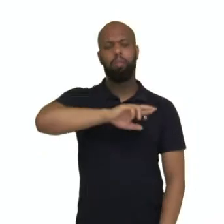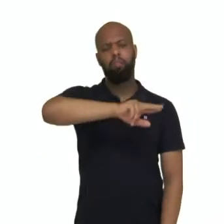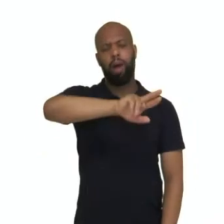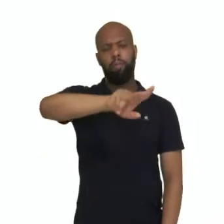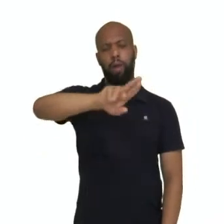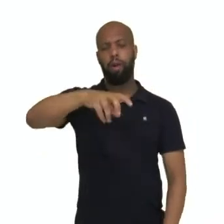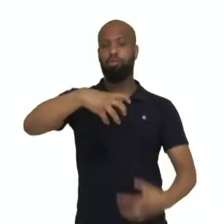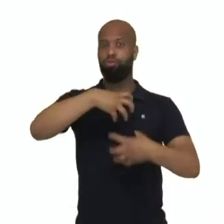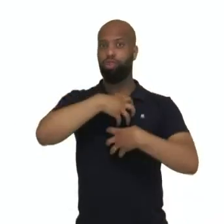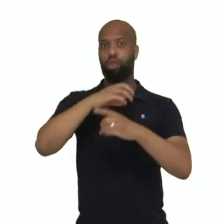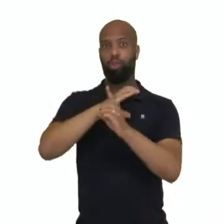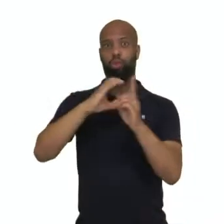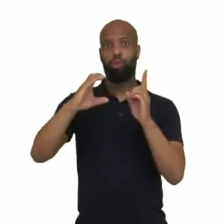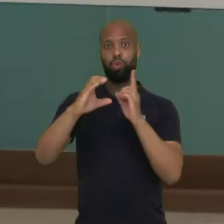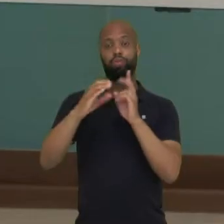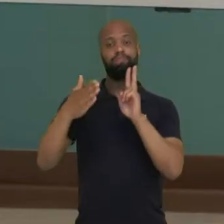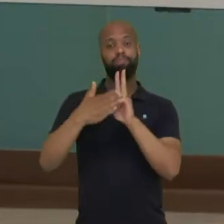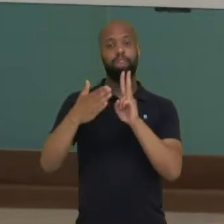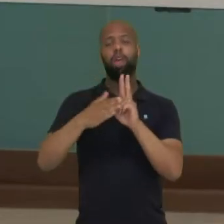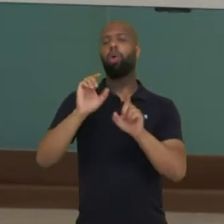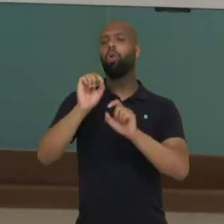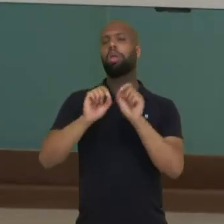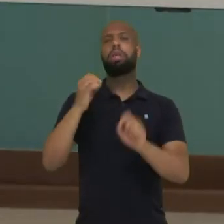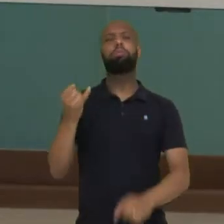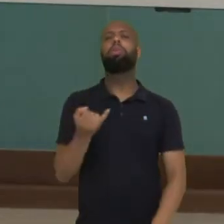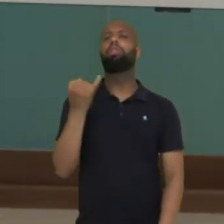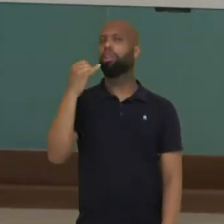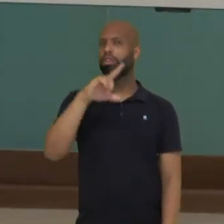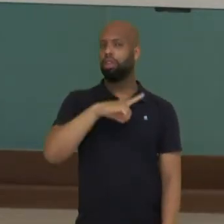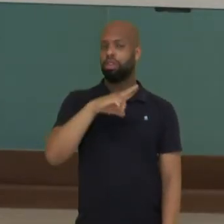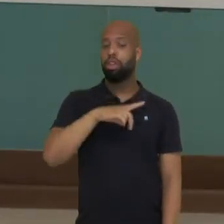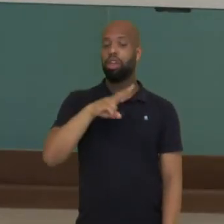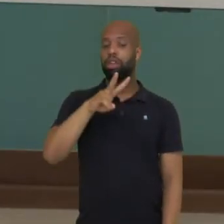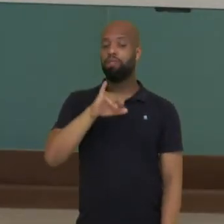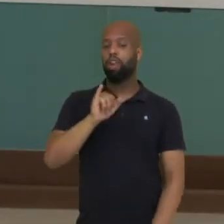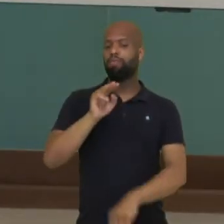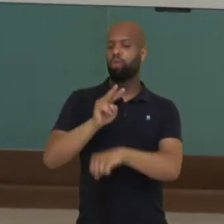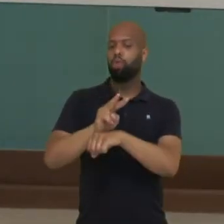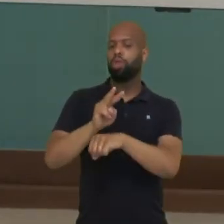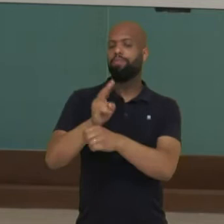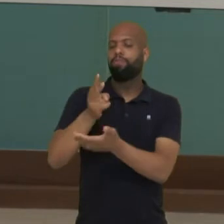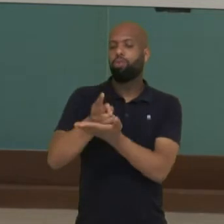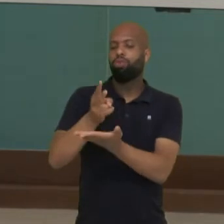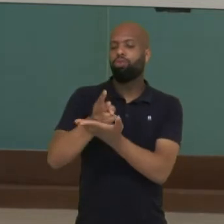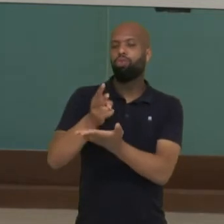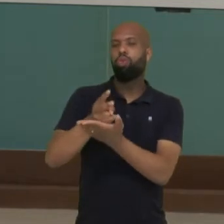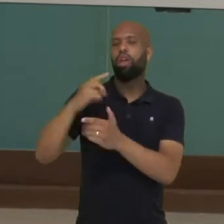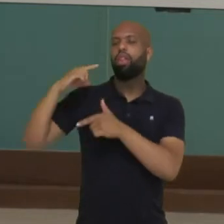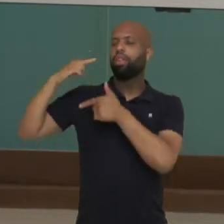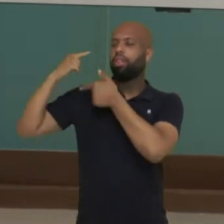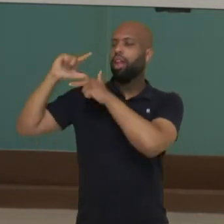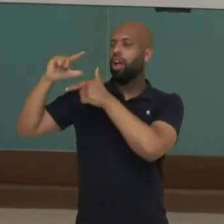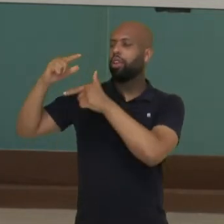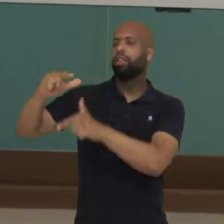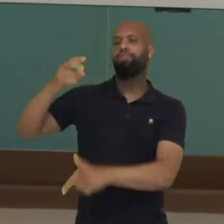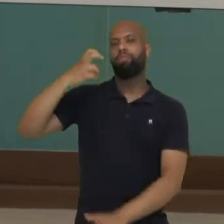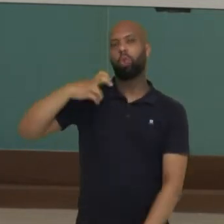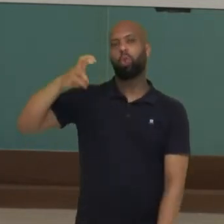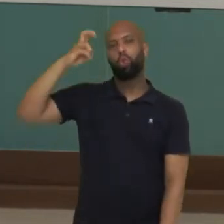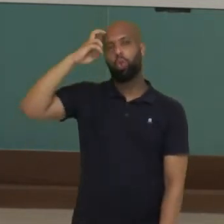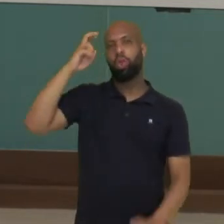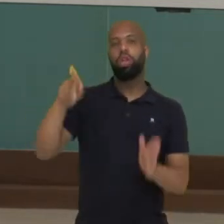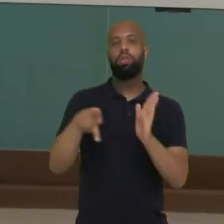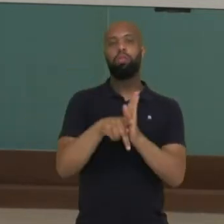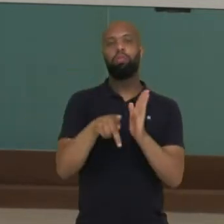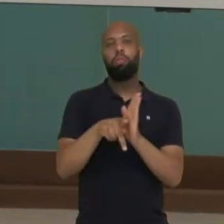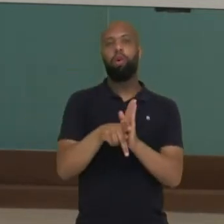reconhecer a importância que esses ritos e rituais possuem para a preservação da tradição cultural e religiosa dos